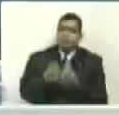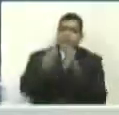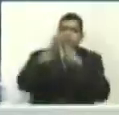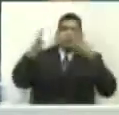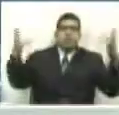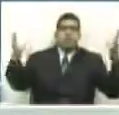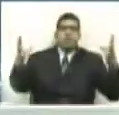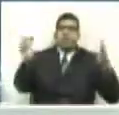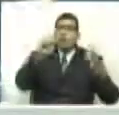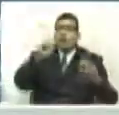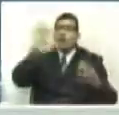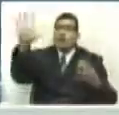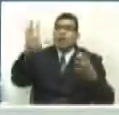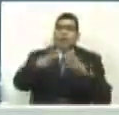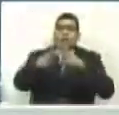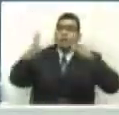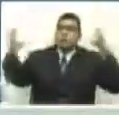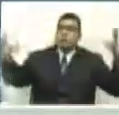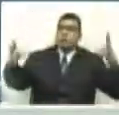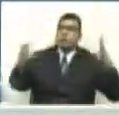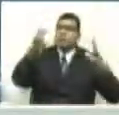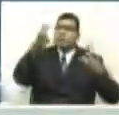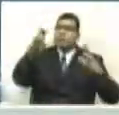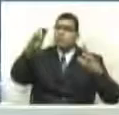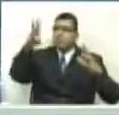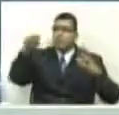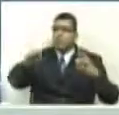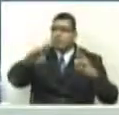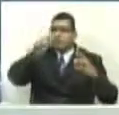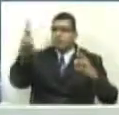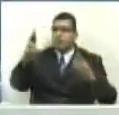Para o monumento da ponte de 5 milhões de reais?